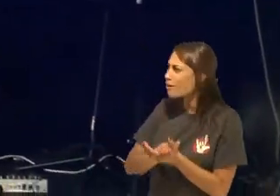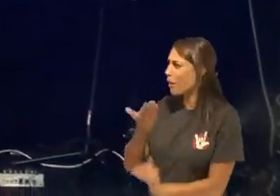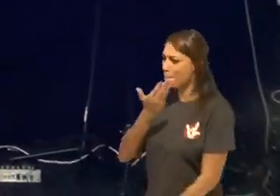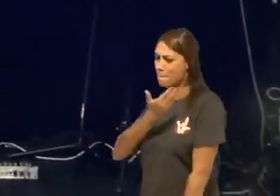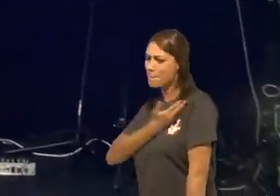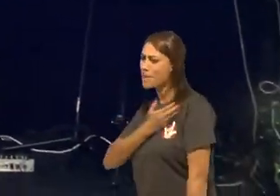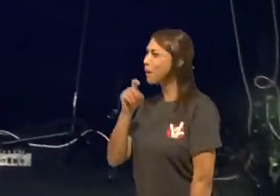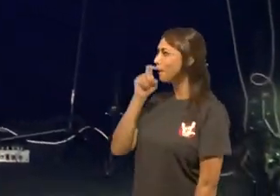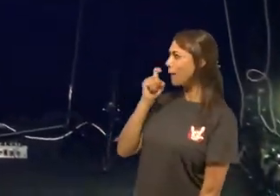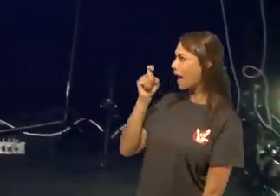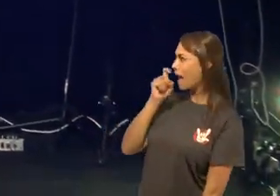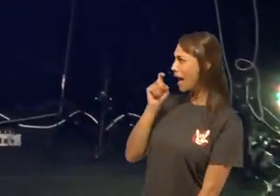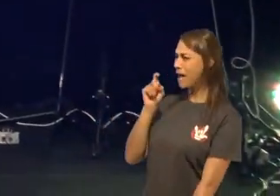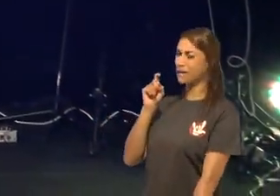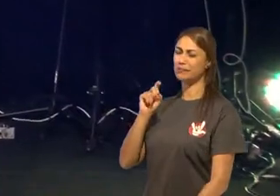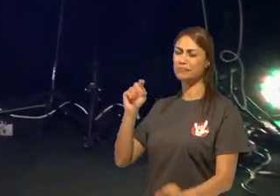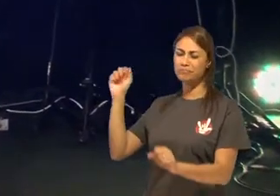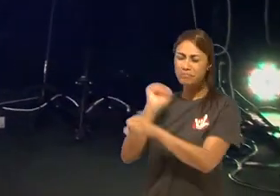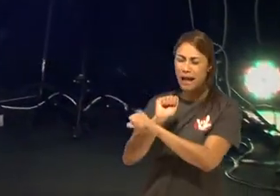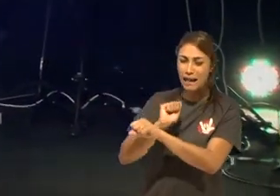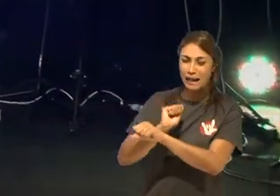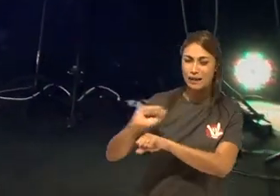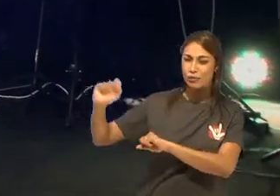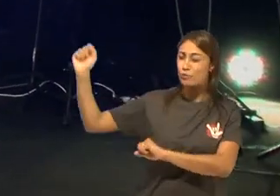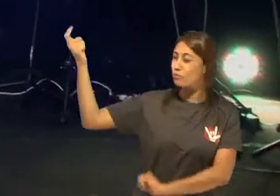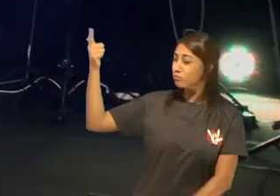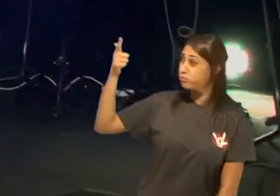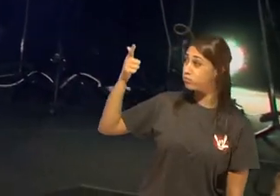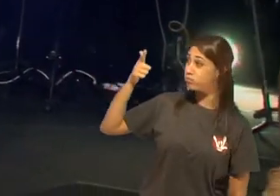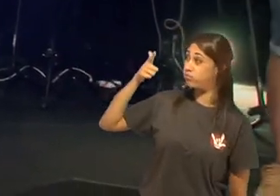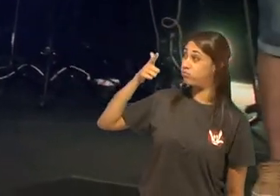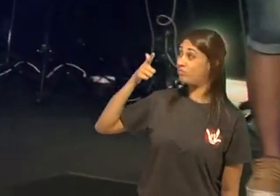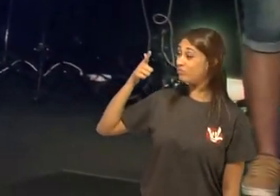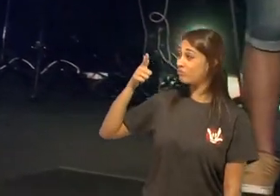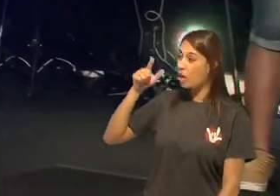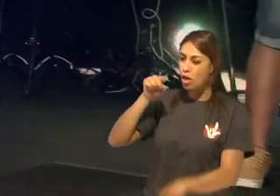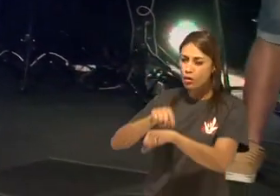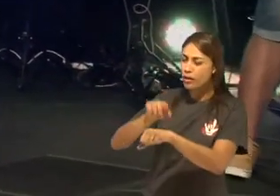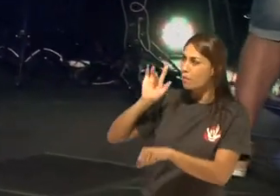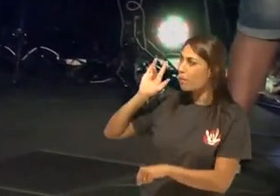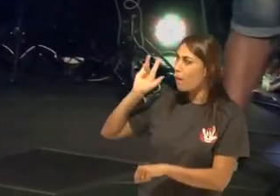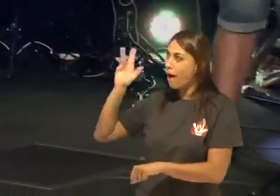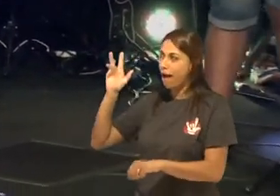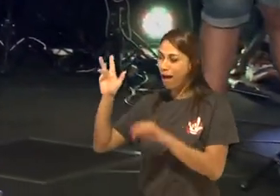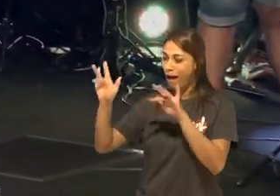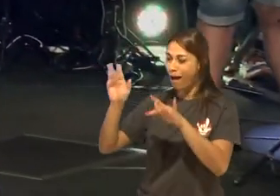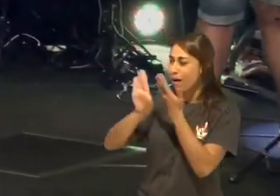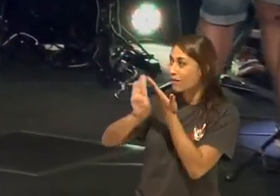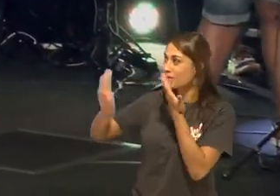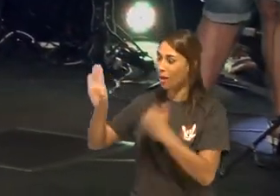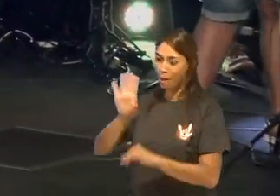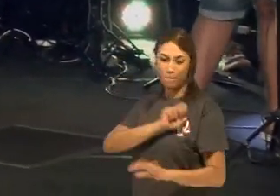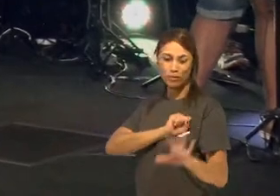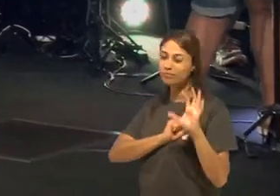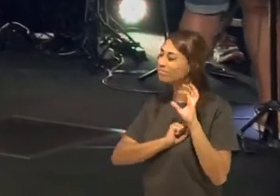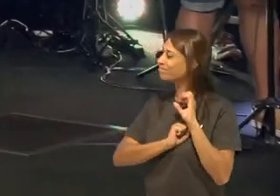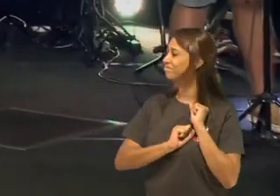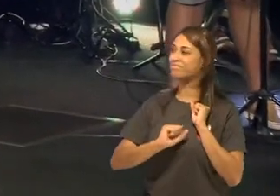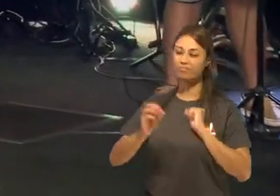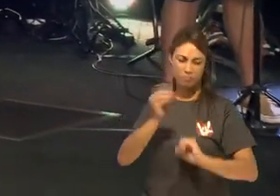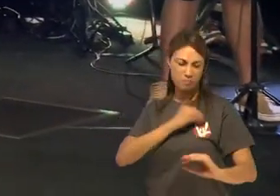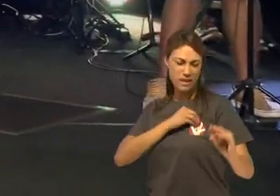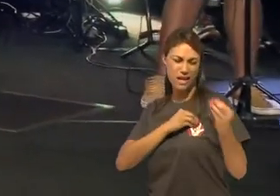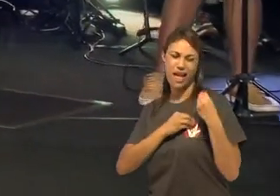meu grande amigo. Para o sol, pois nem o tempo todo o seu amor. Ele é o infinito entre mim, o meu